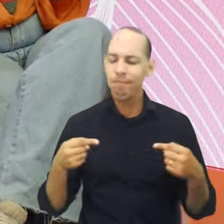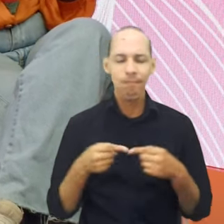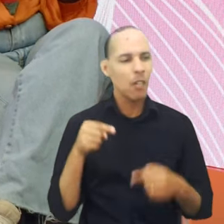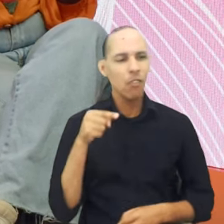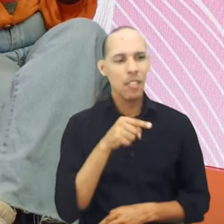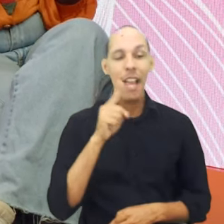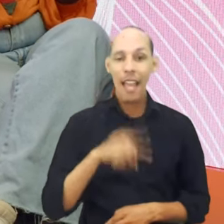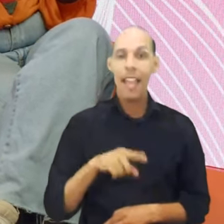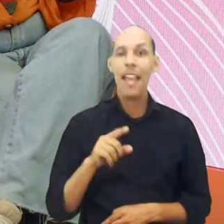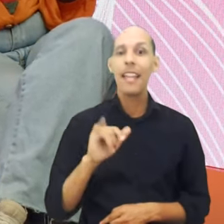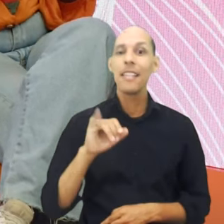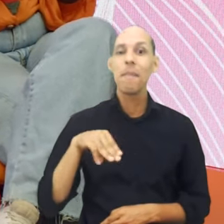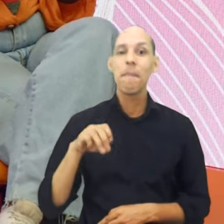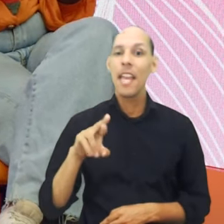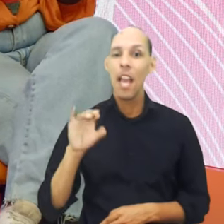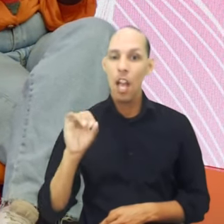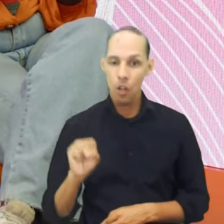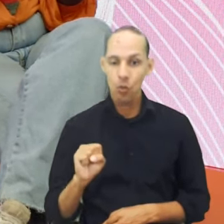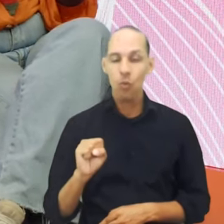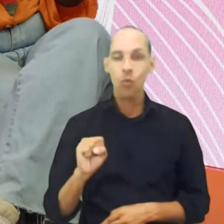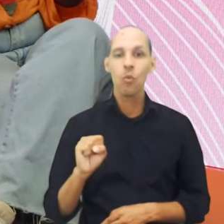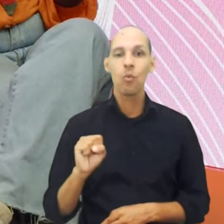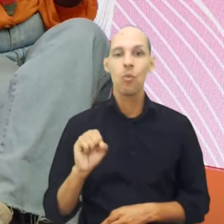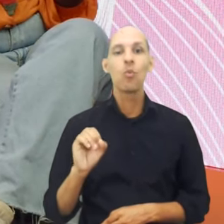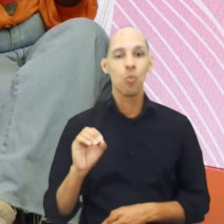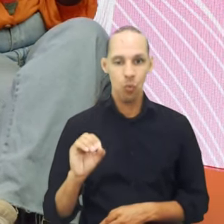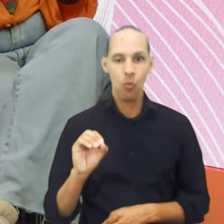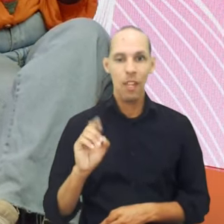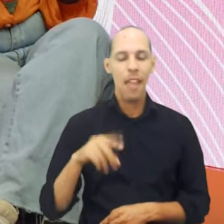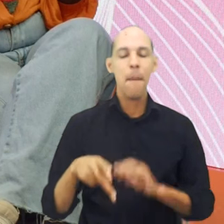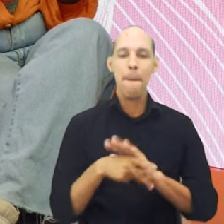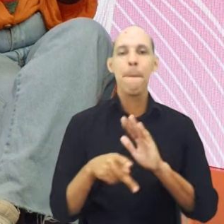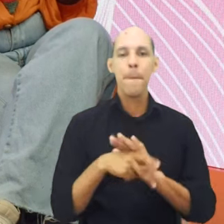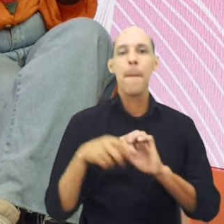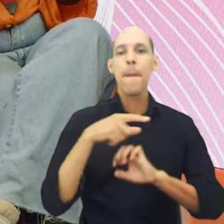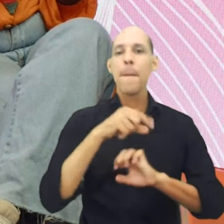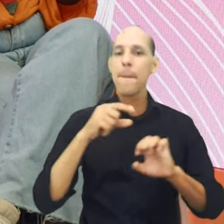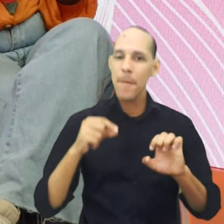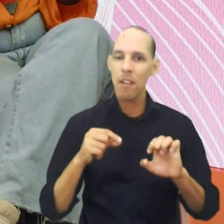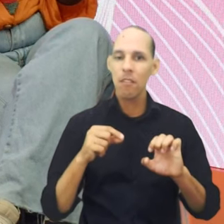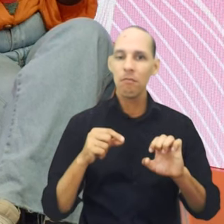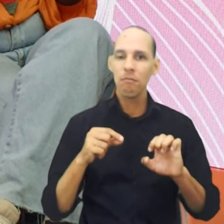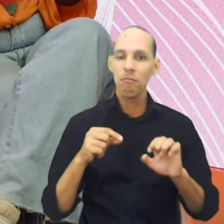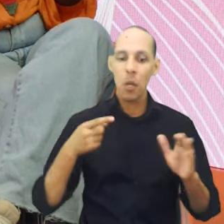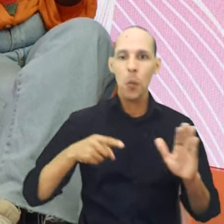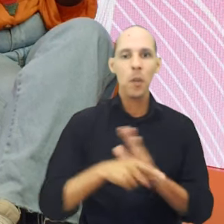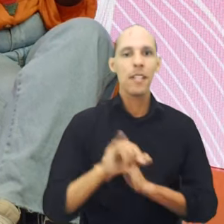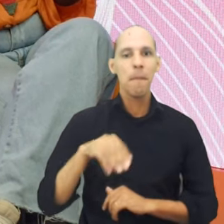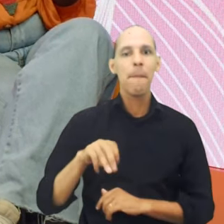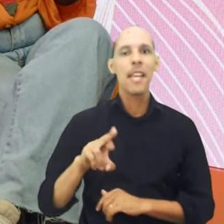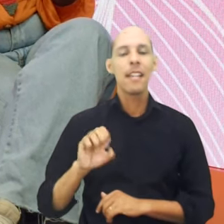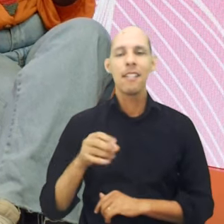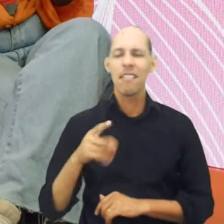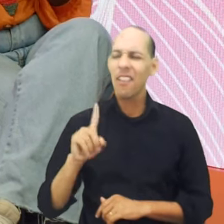o Ginga Imerso, que é uma oportunidade para afroempreendedores, uma imersão. E eu falei assim: não,